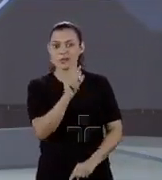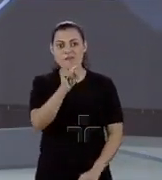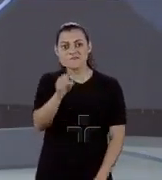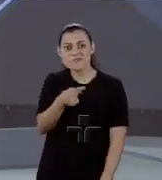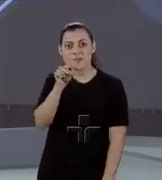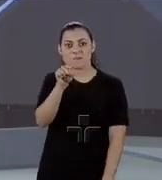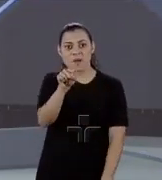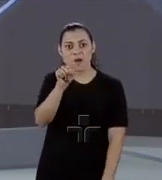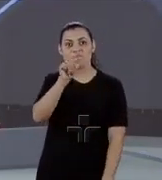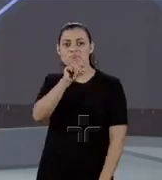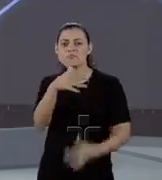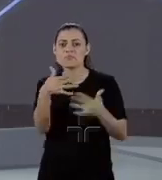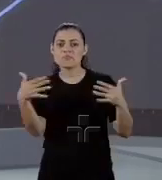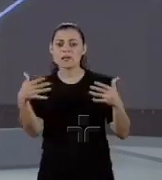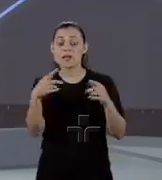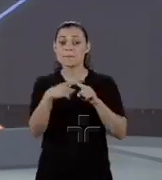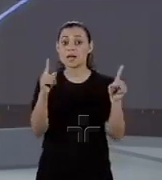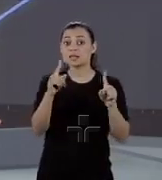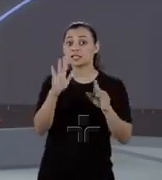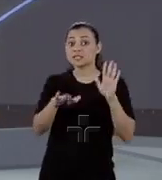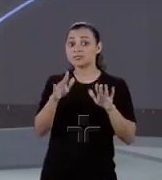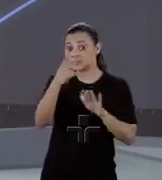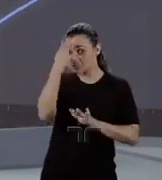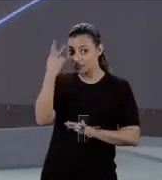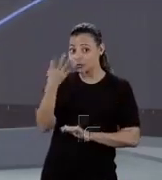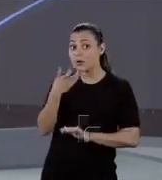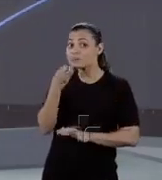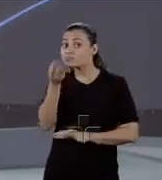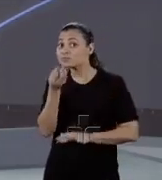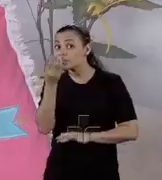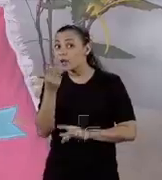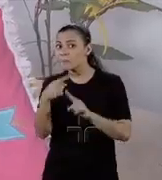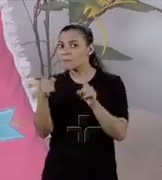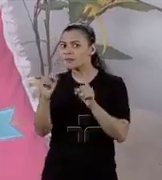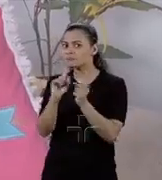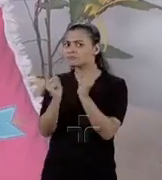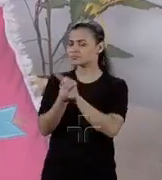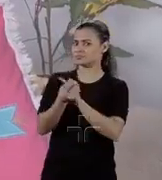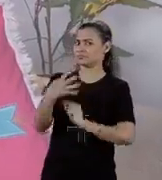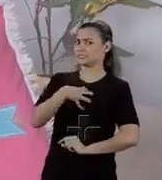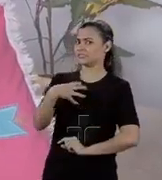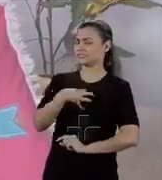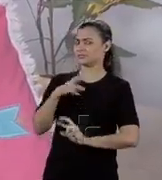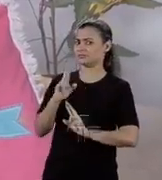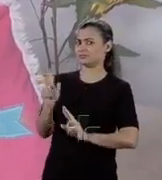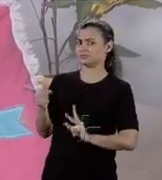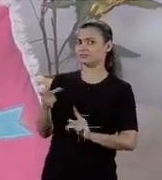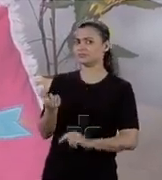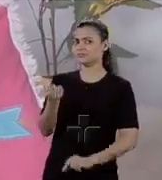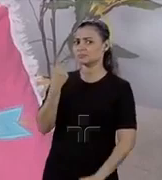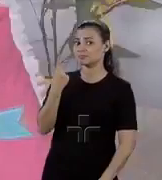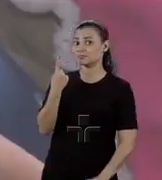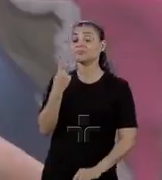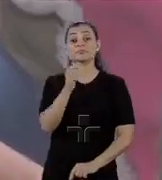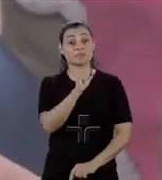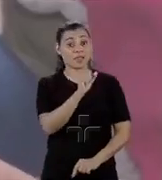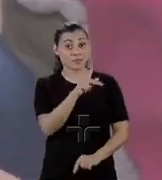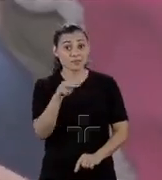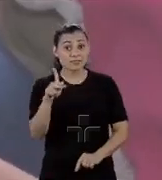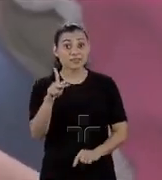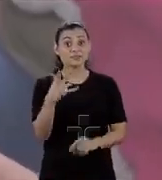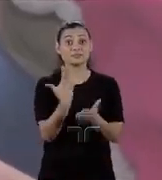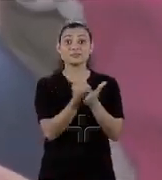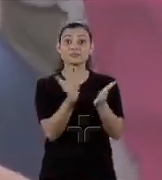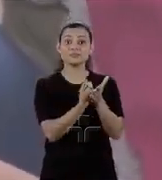caso, a pessoa pode querer dizer uma coisa e acabar transmitindo outra. Os aplicativos de celular e a internet mudaram a forma